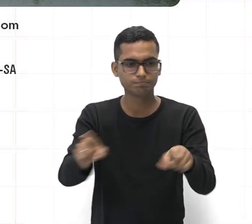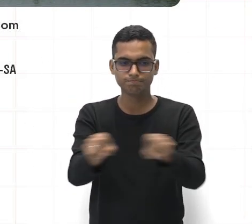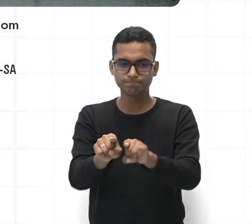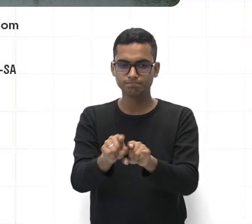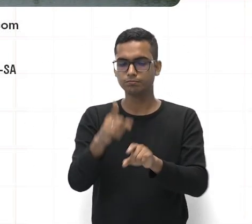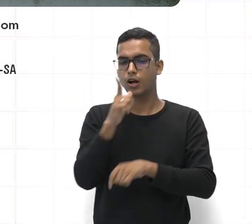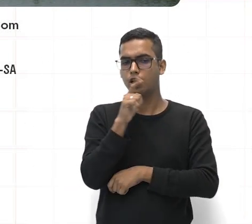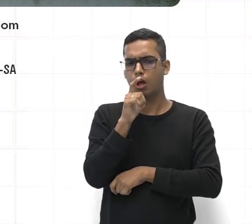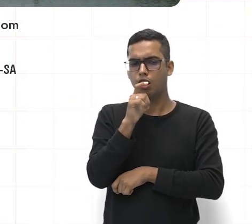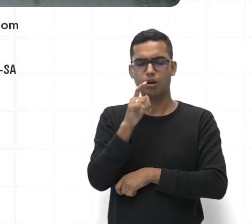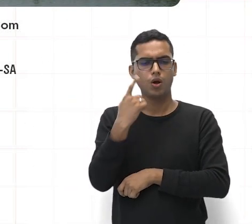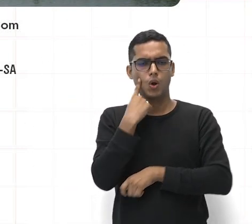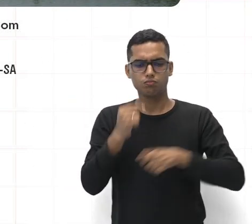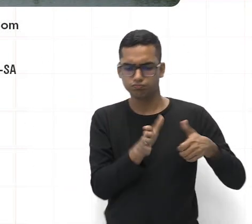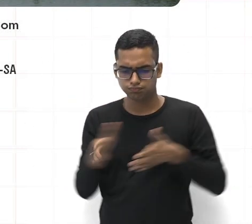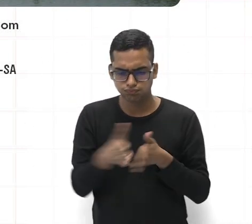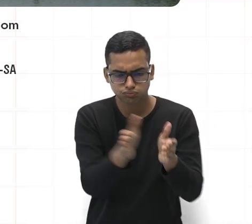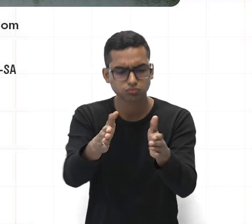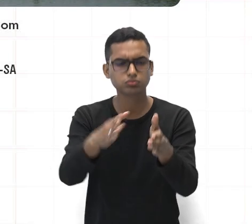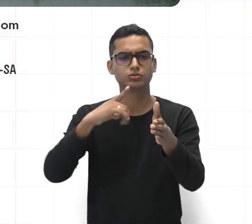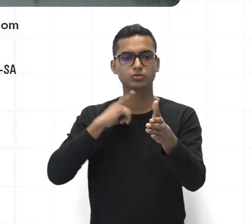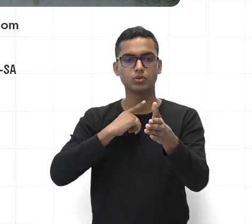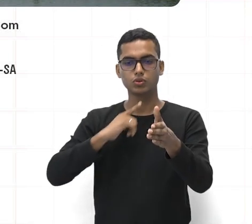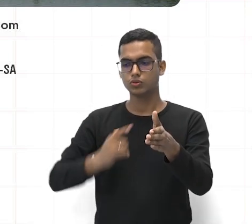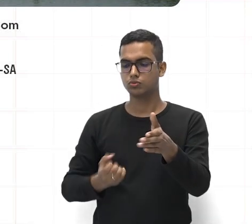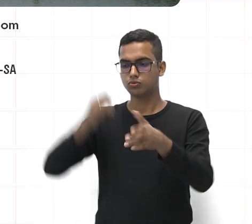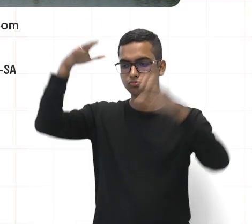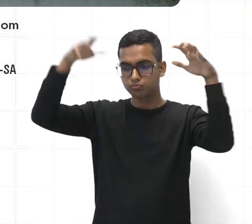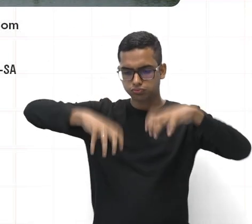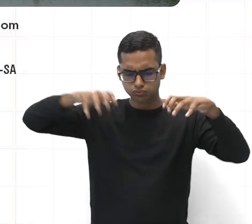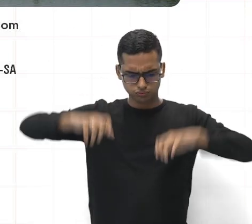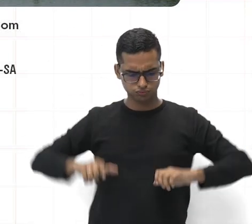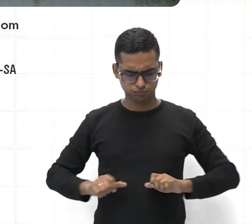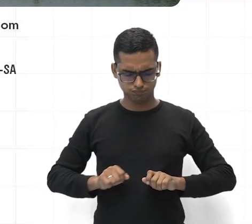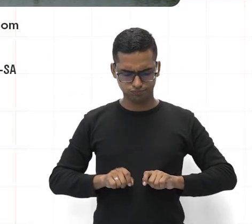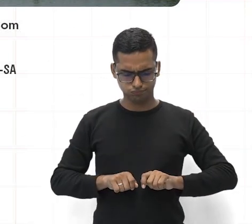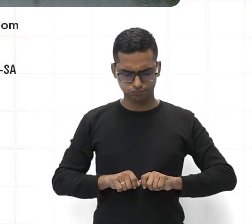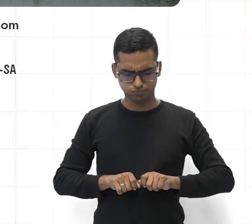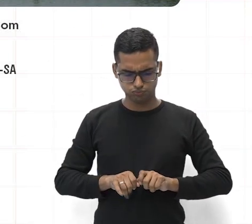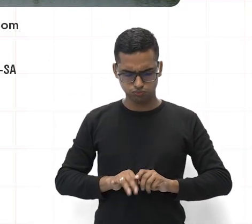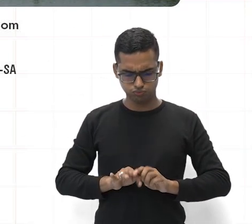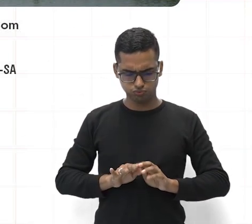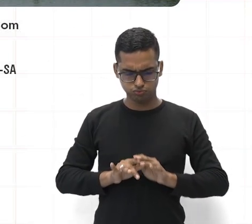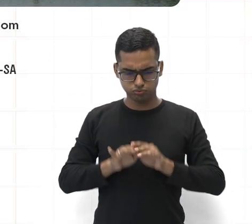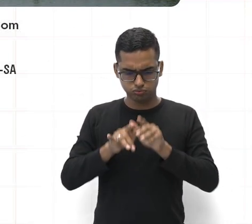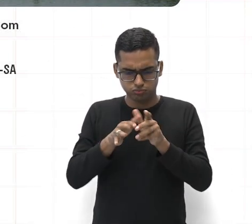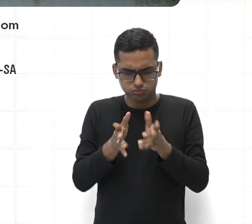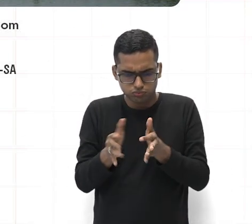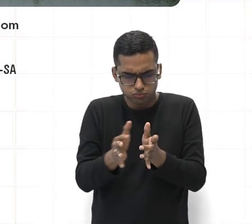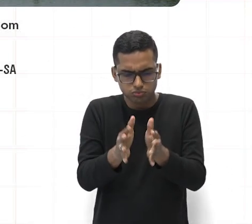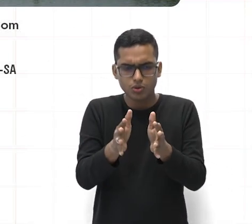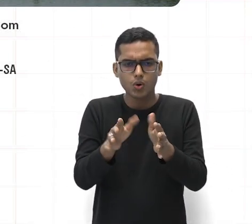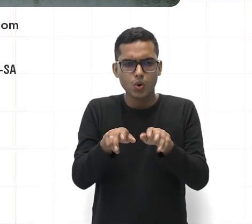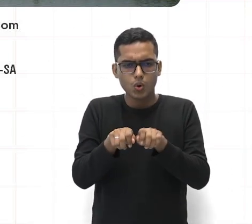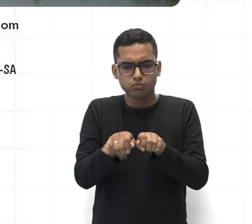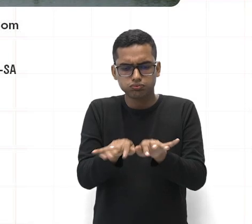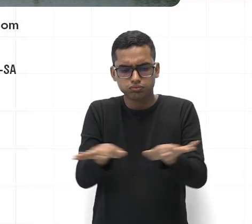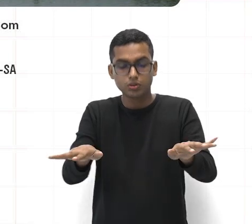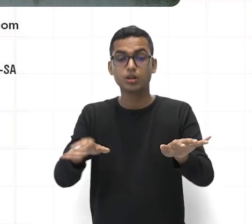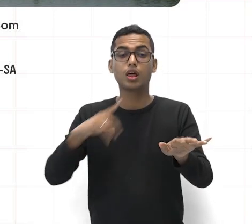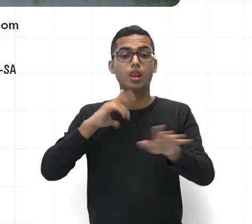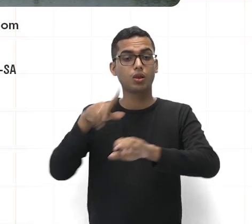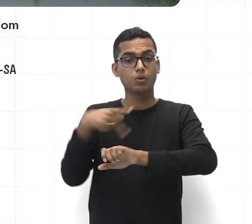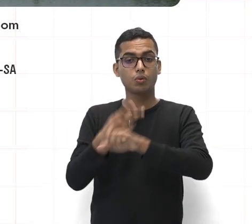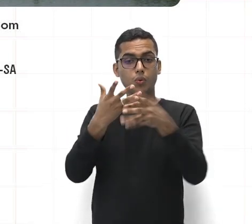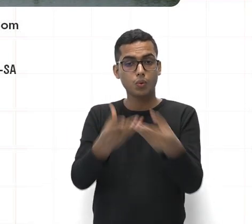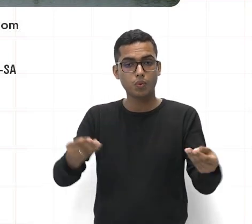né? Esses rios, eles surgem aí por um determinado período e depois eles somem novamente. Um exemplo aí é o